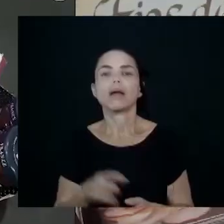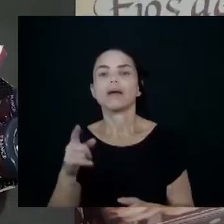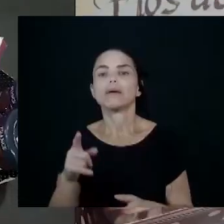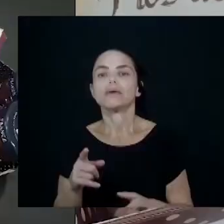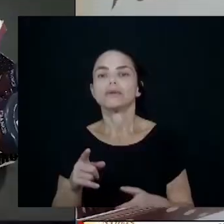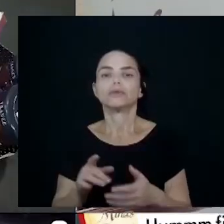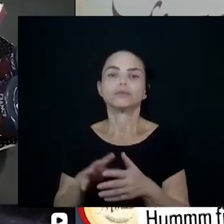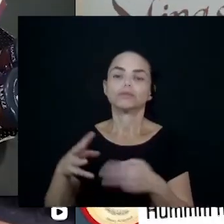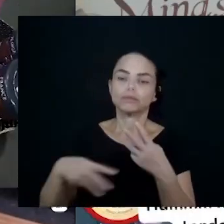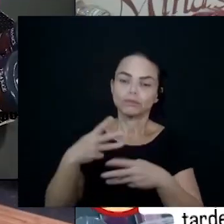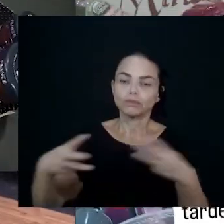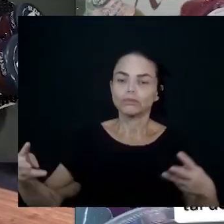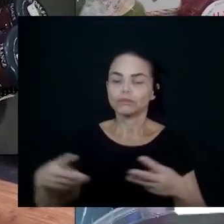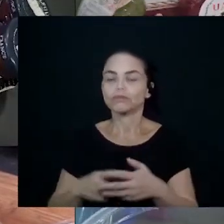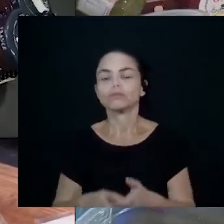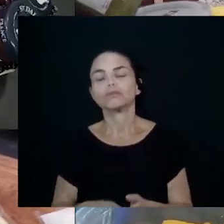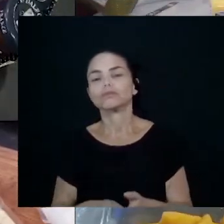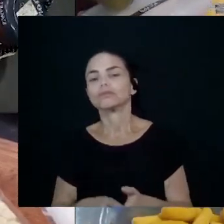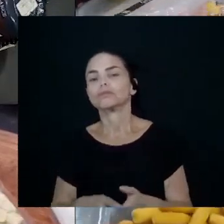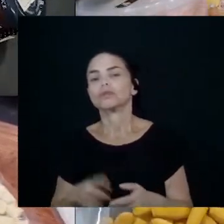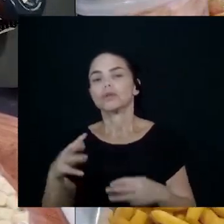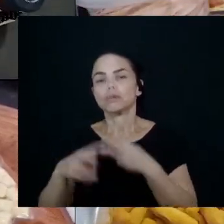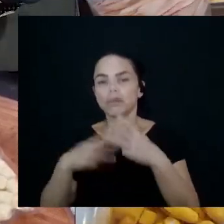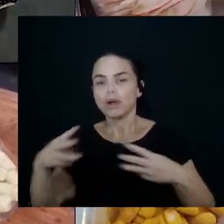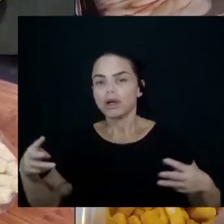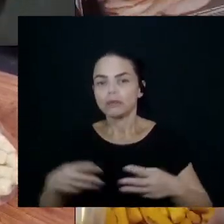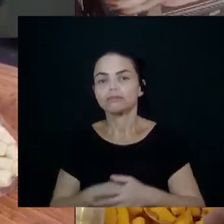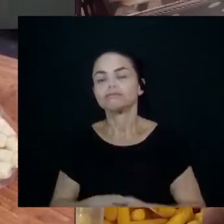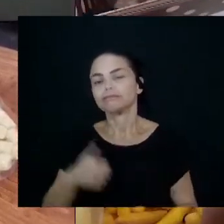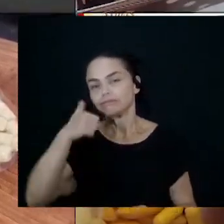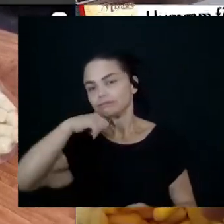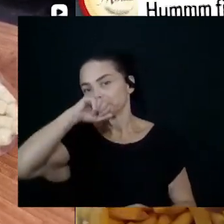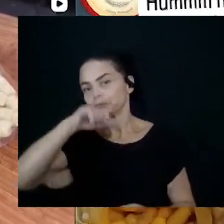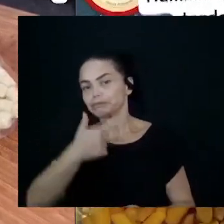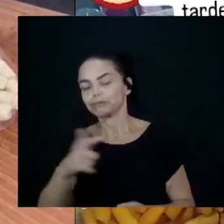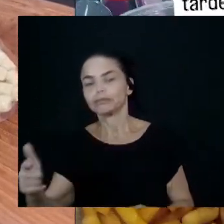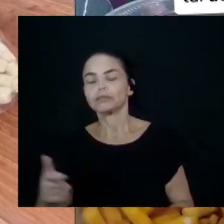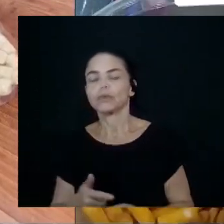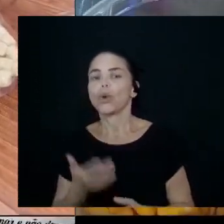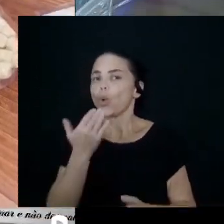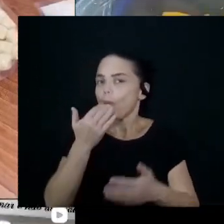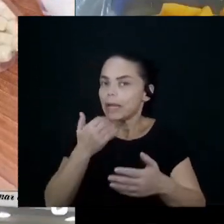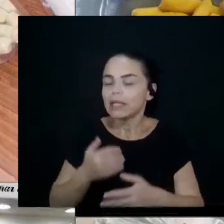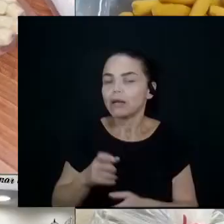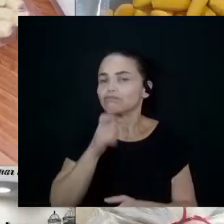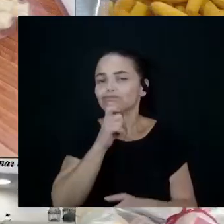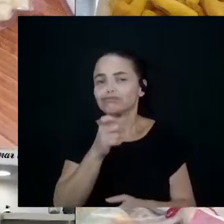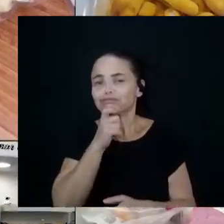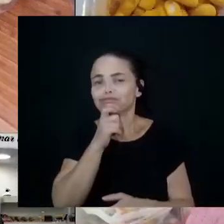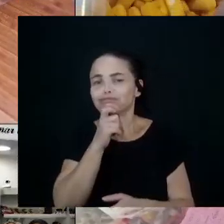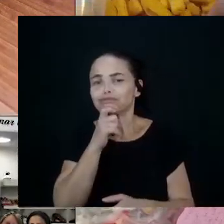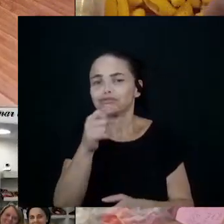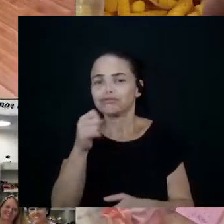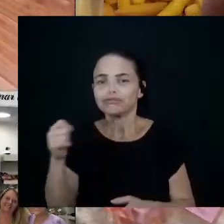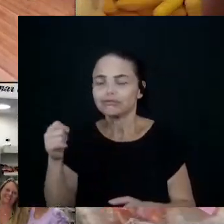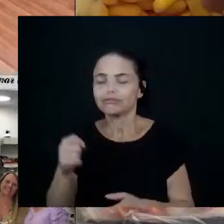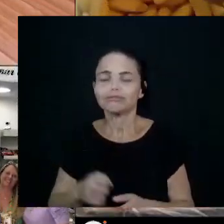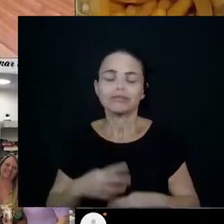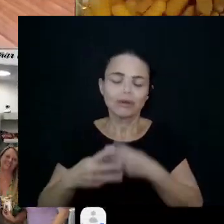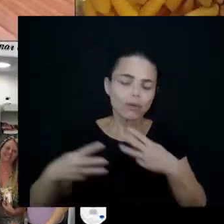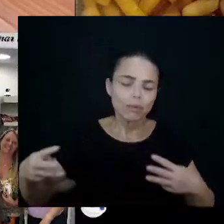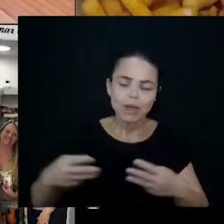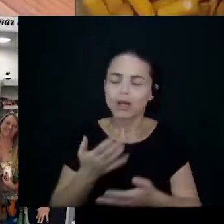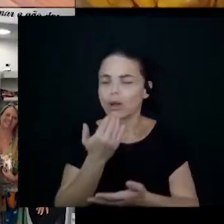Minas, massas prontas, também pensando muito nessa coisa da mãe que não tem tempo, que trabalha, porque a gente vai fazendo o ouvido,